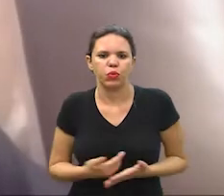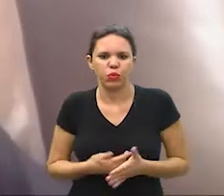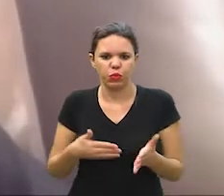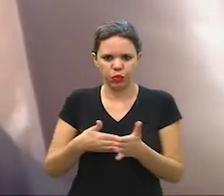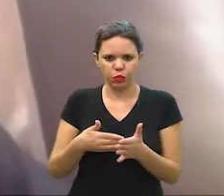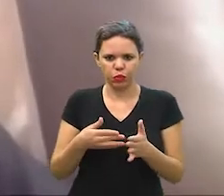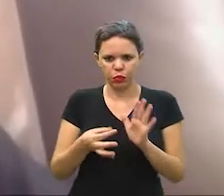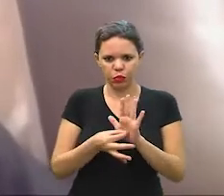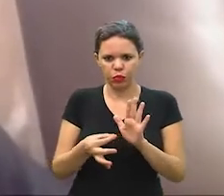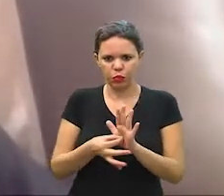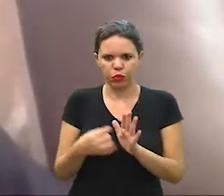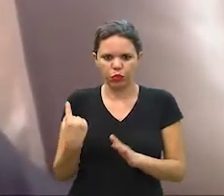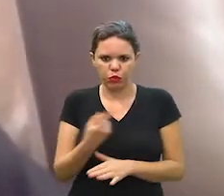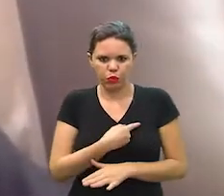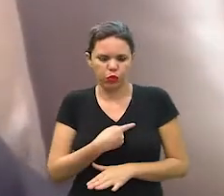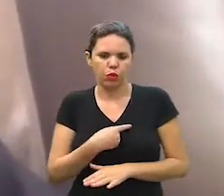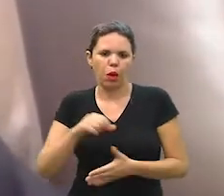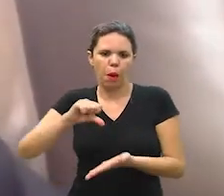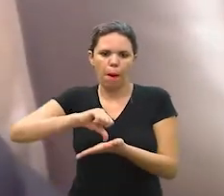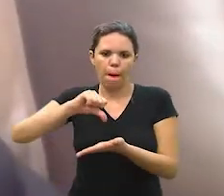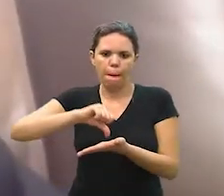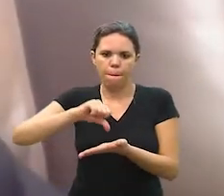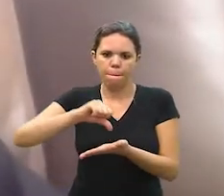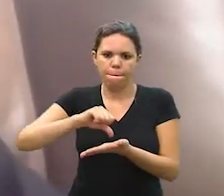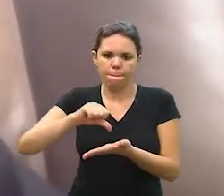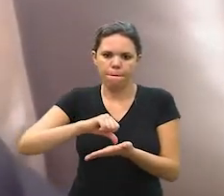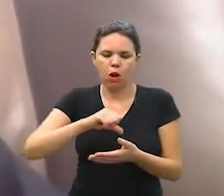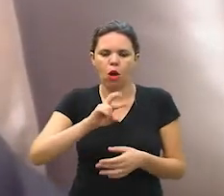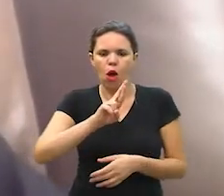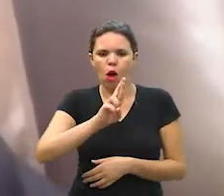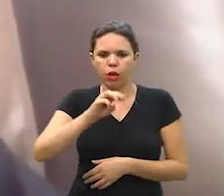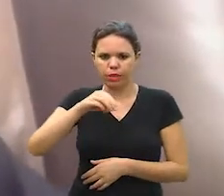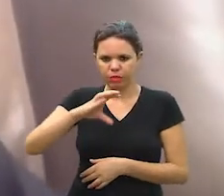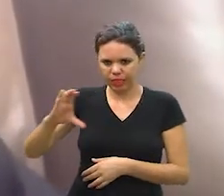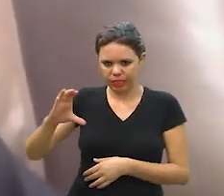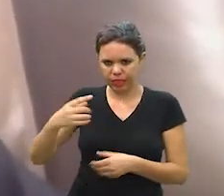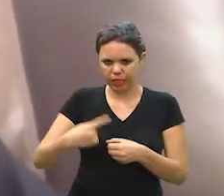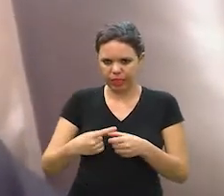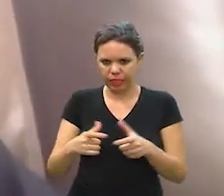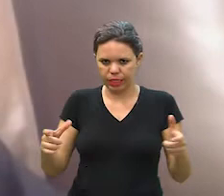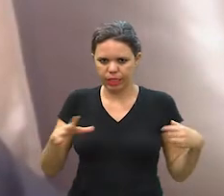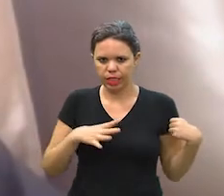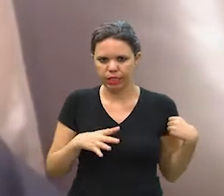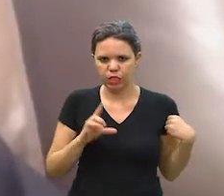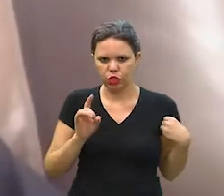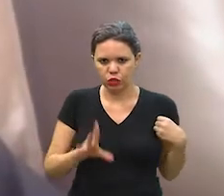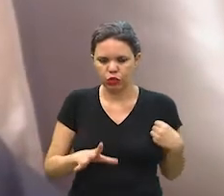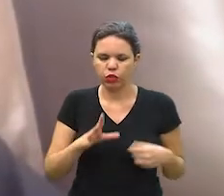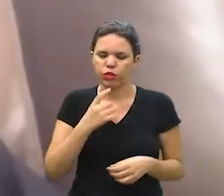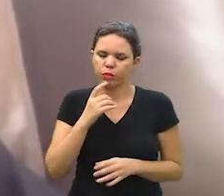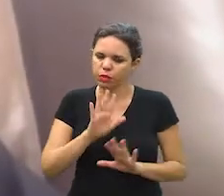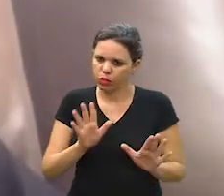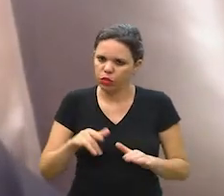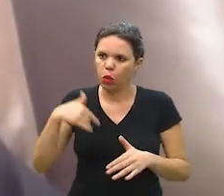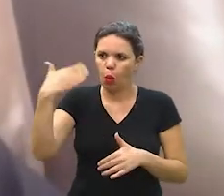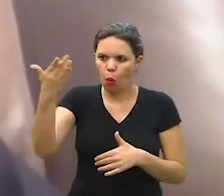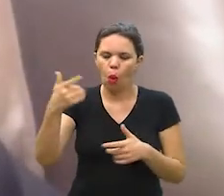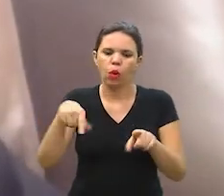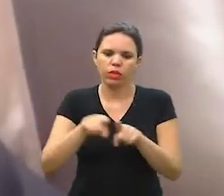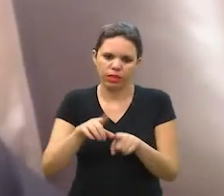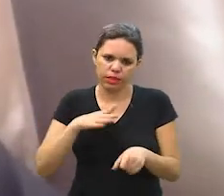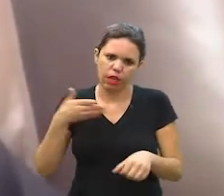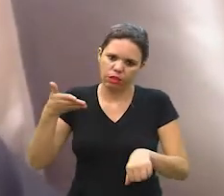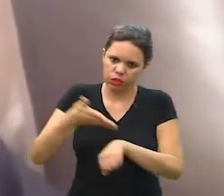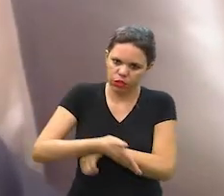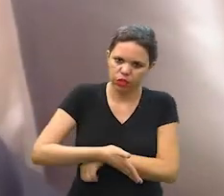última colocação. Nós somos o polo de uma região metropolitana e atendemos não só a região metropolitana, como outros lugares